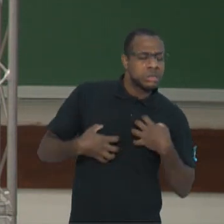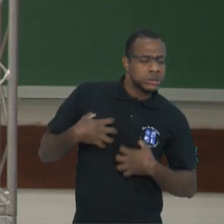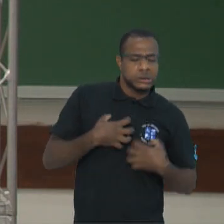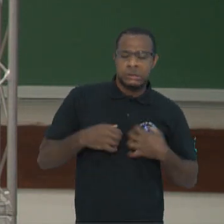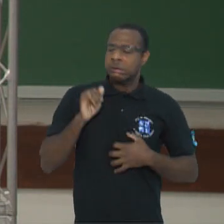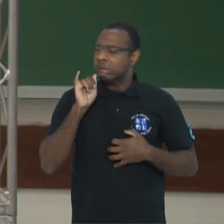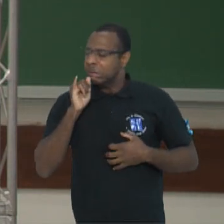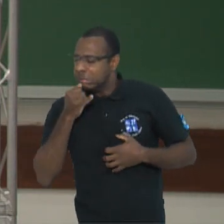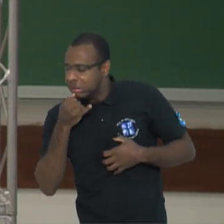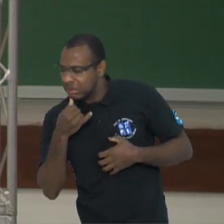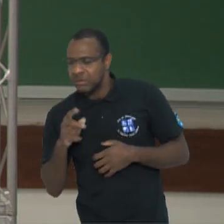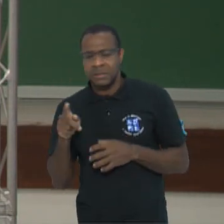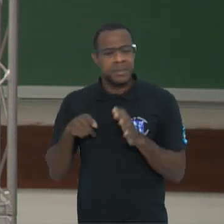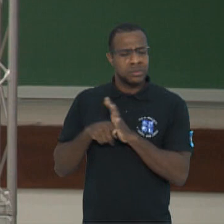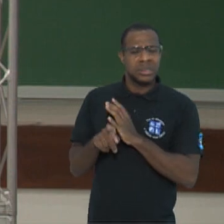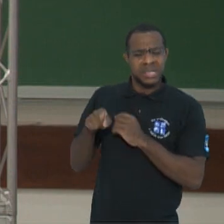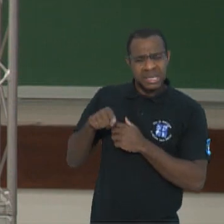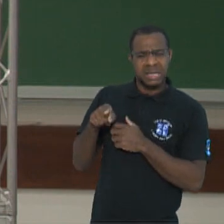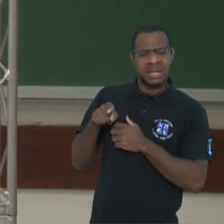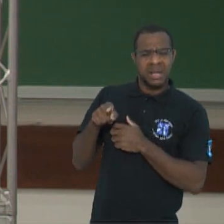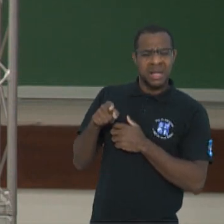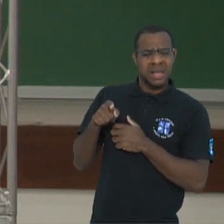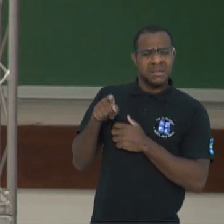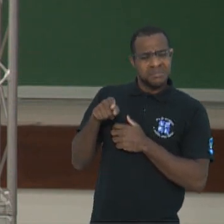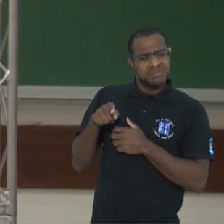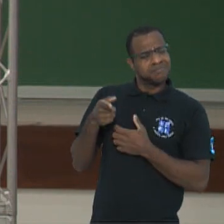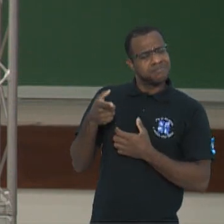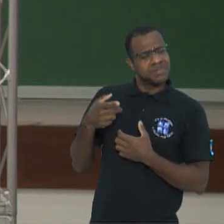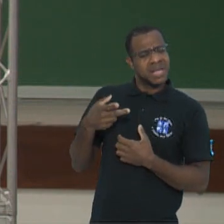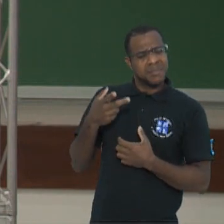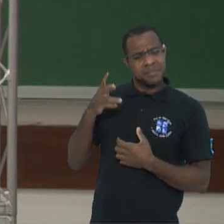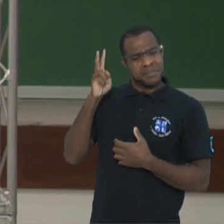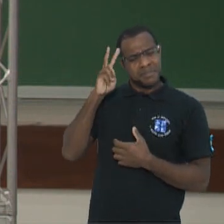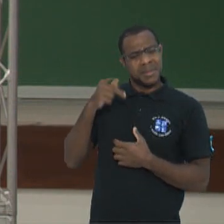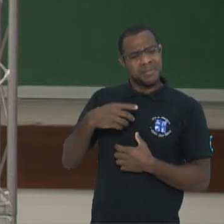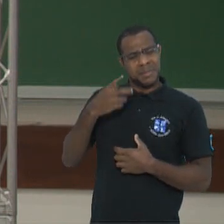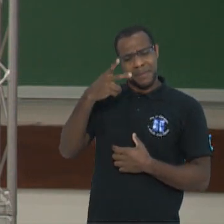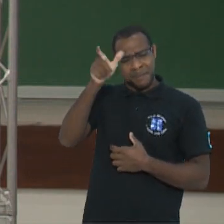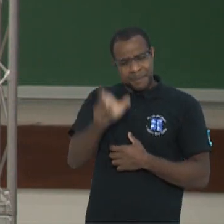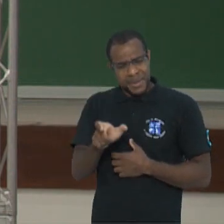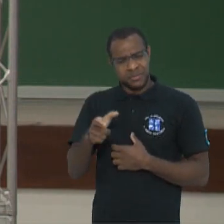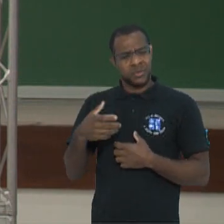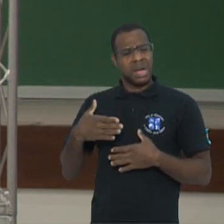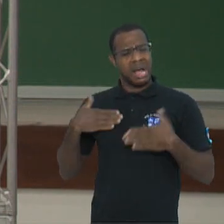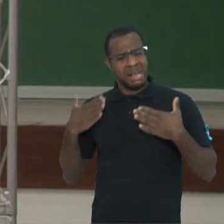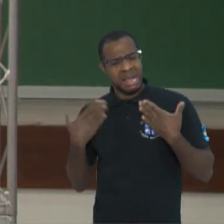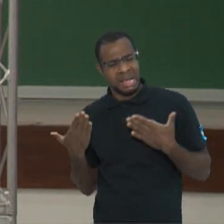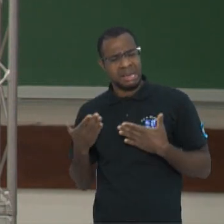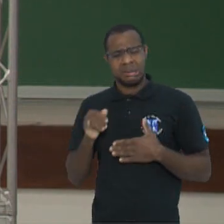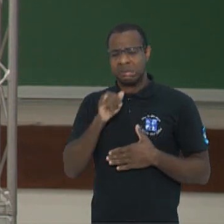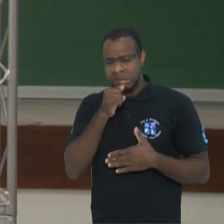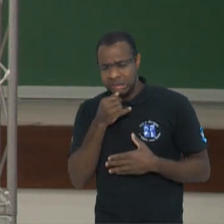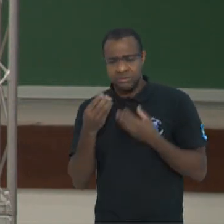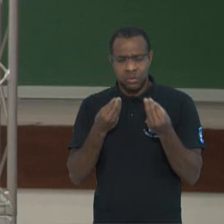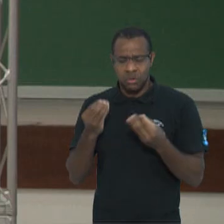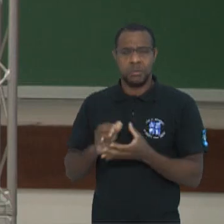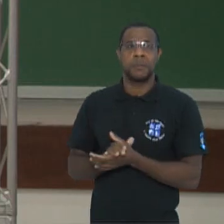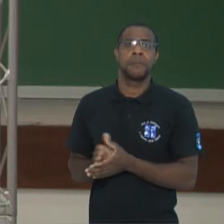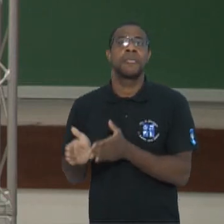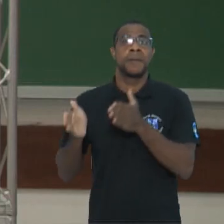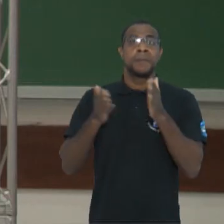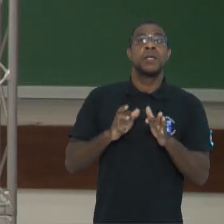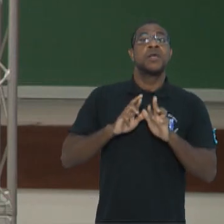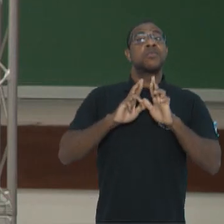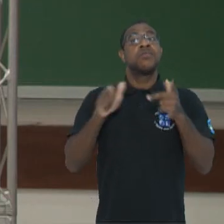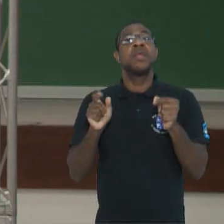era uma pessoa alegre? Diferente das obras de Vincent Van Gogh, que já trazem mais cores, que já trazem mais alegria.